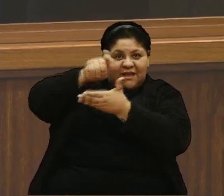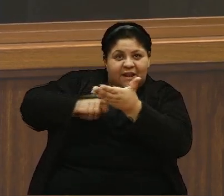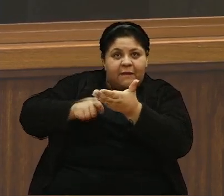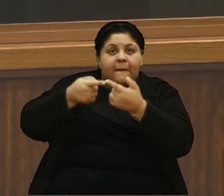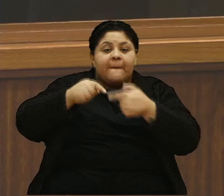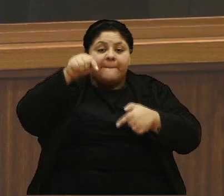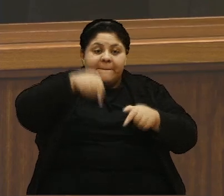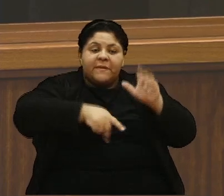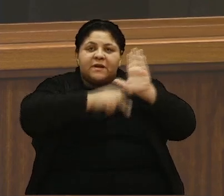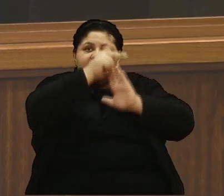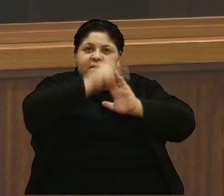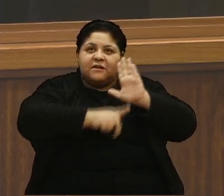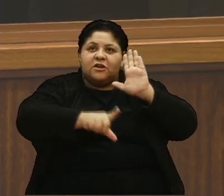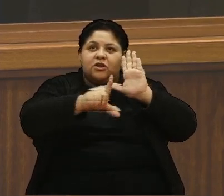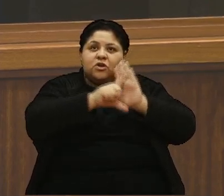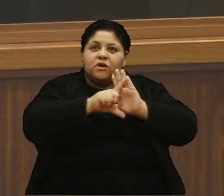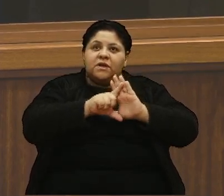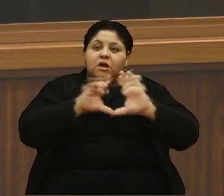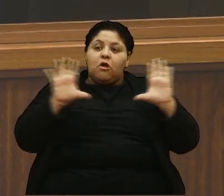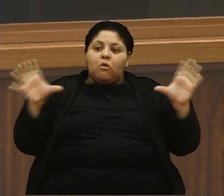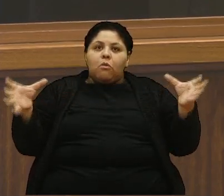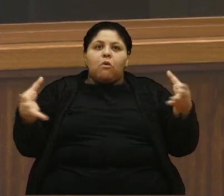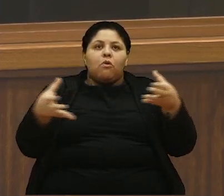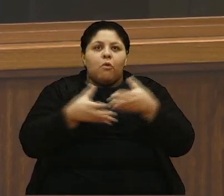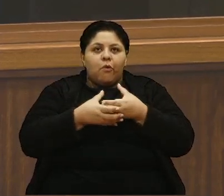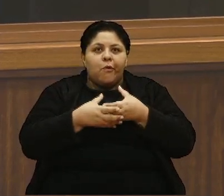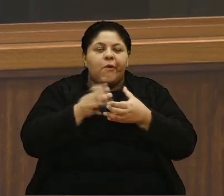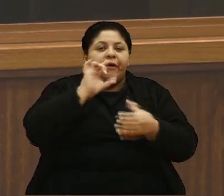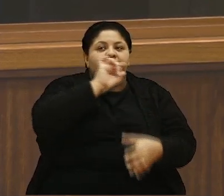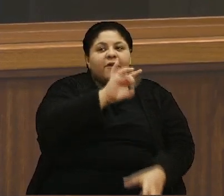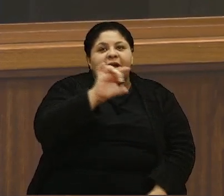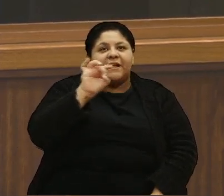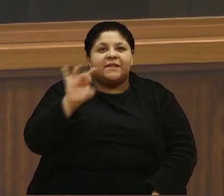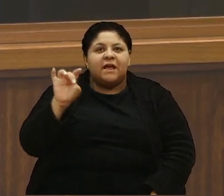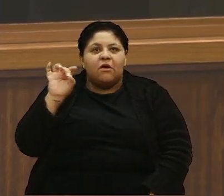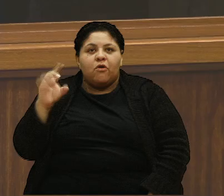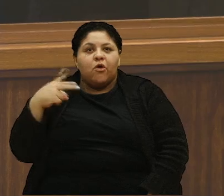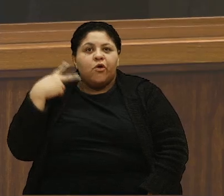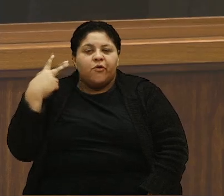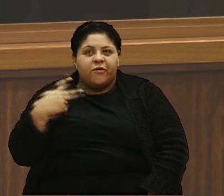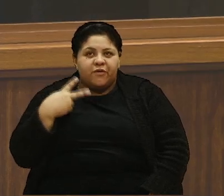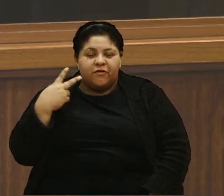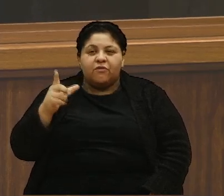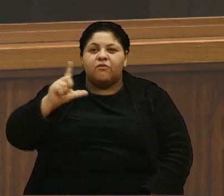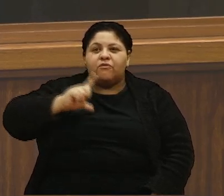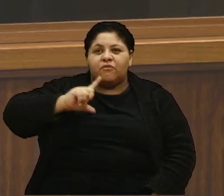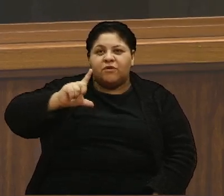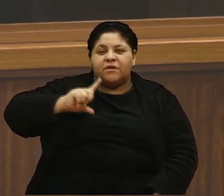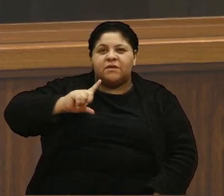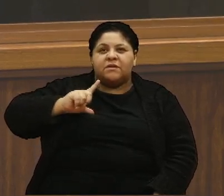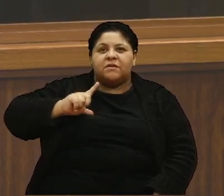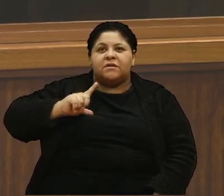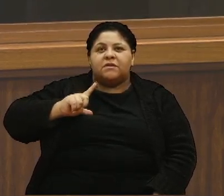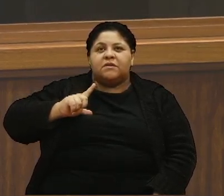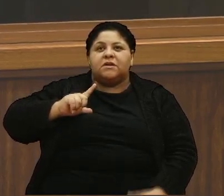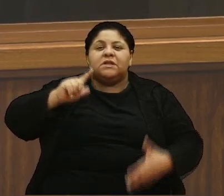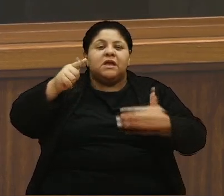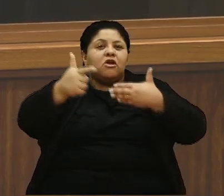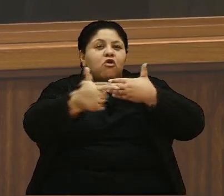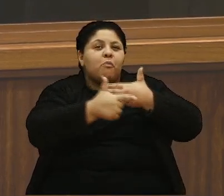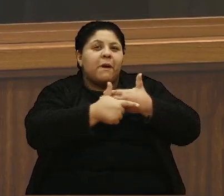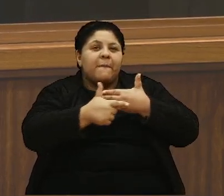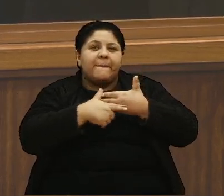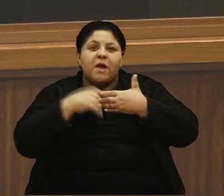um projeto de lei coletivo. Cada uma das vereadoras aqui tem alguma coisa